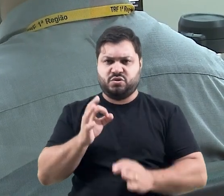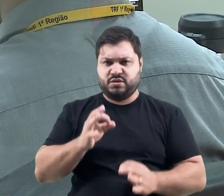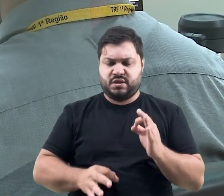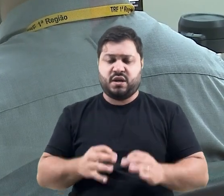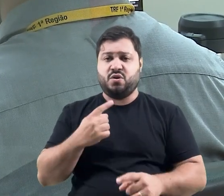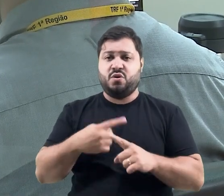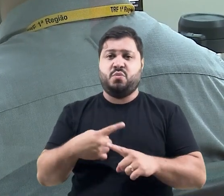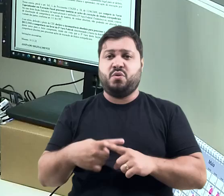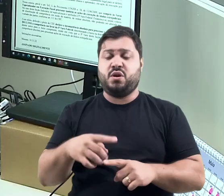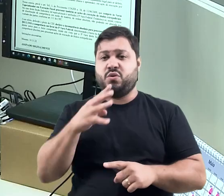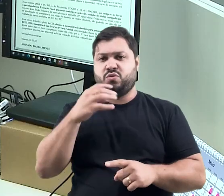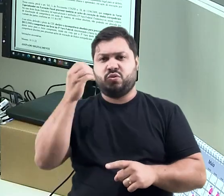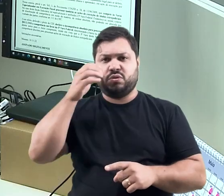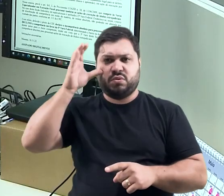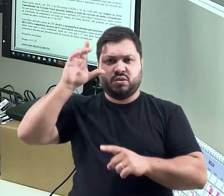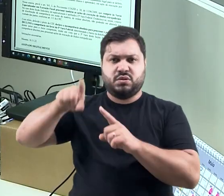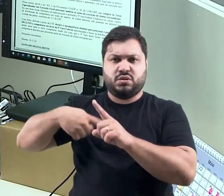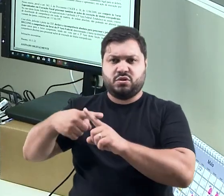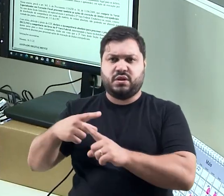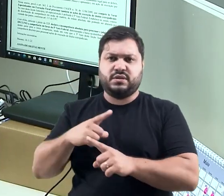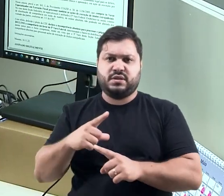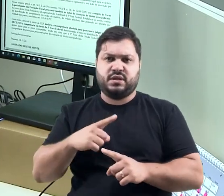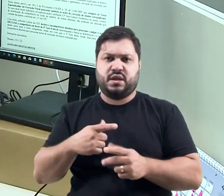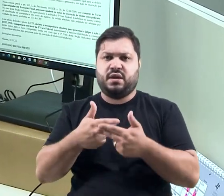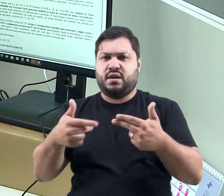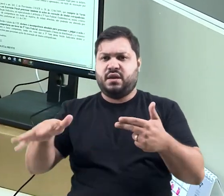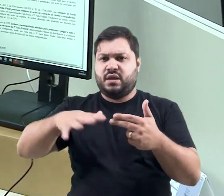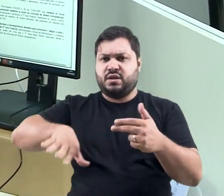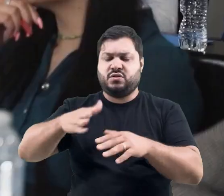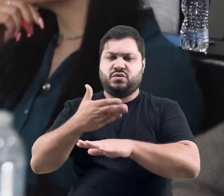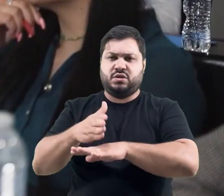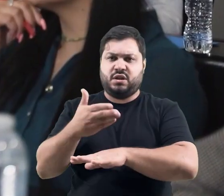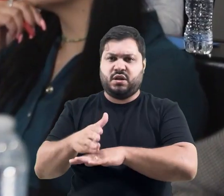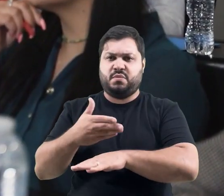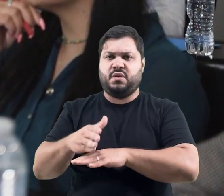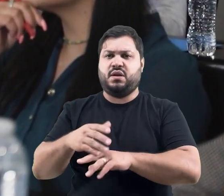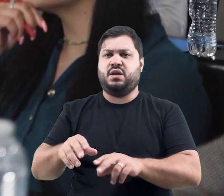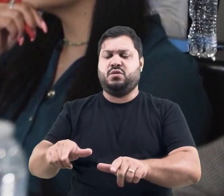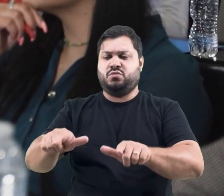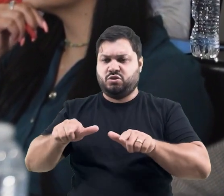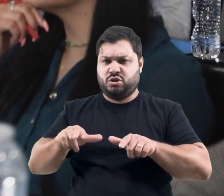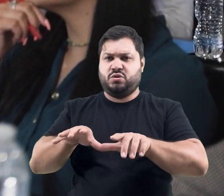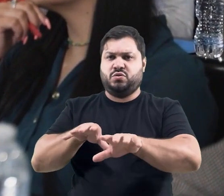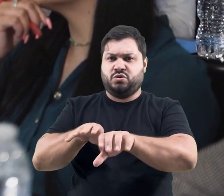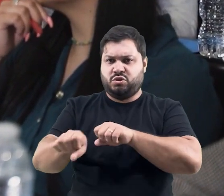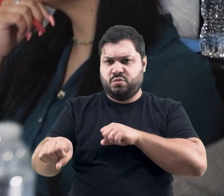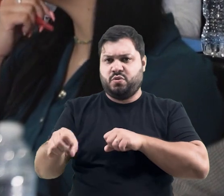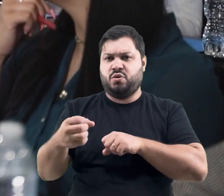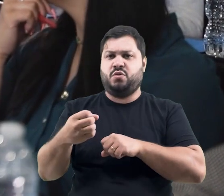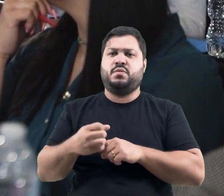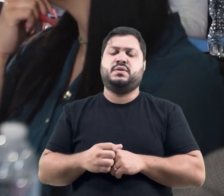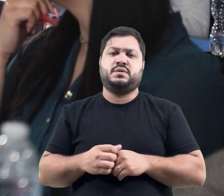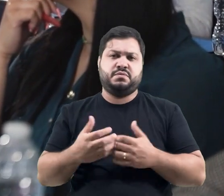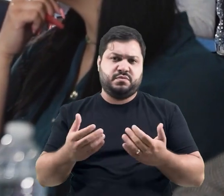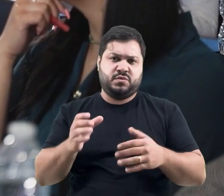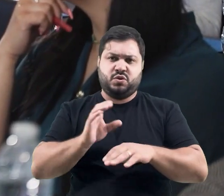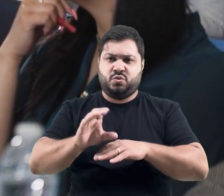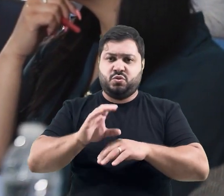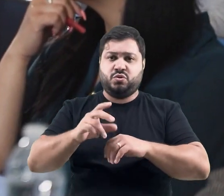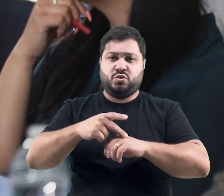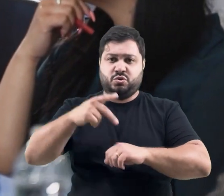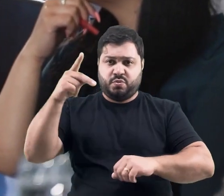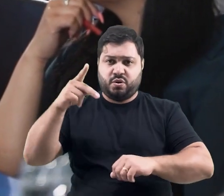do Poder Judiciário em razão dos conhecimentos adicionais adquiridos em ações de treinamento, títulos, diplomas